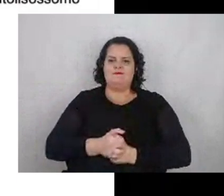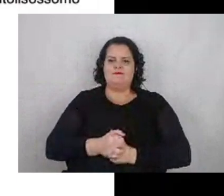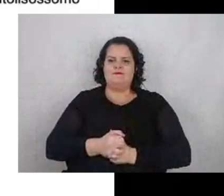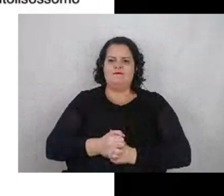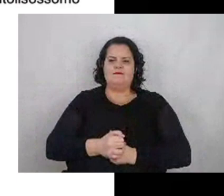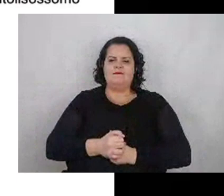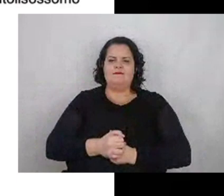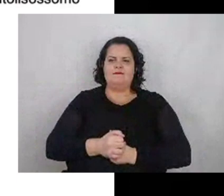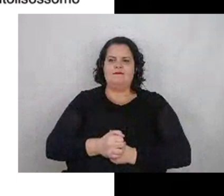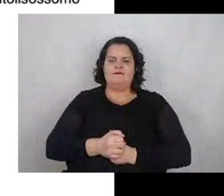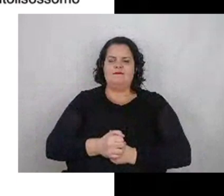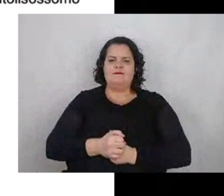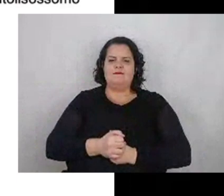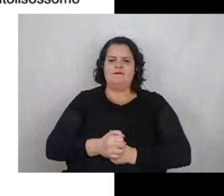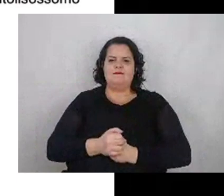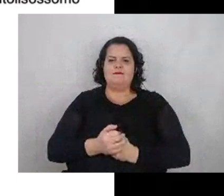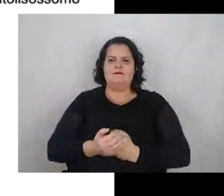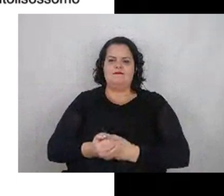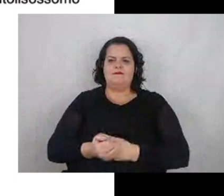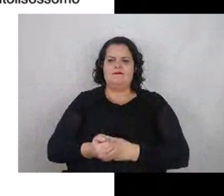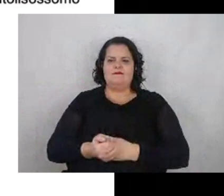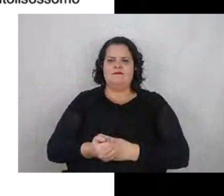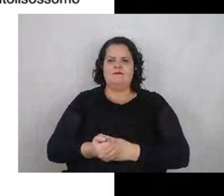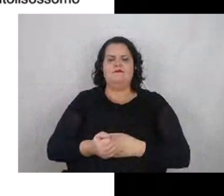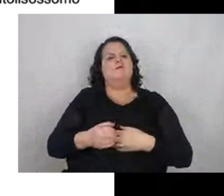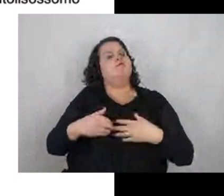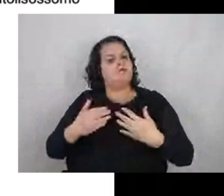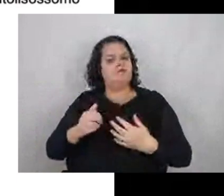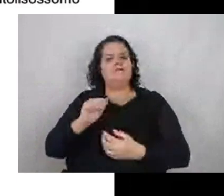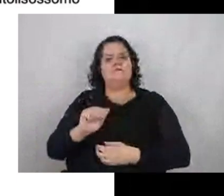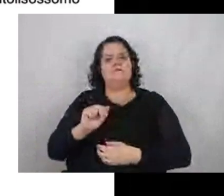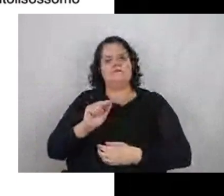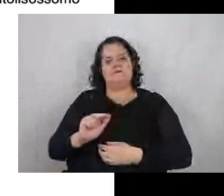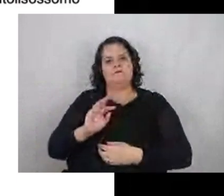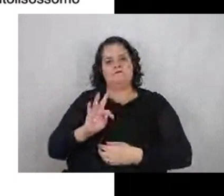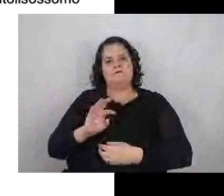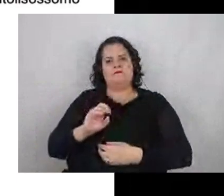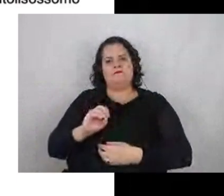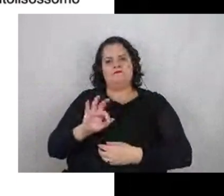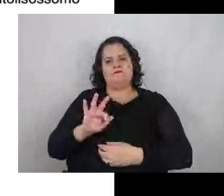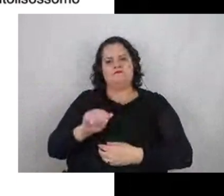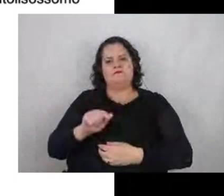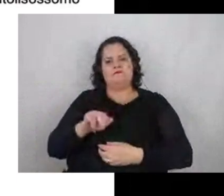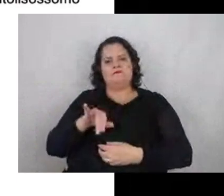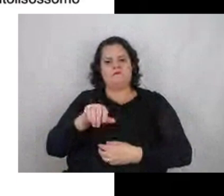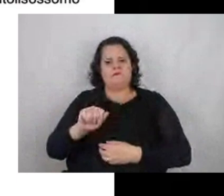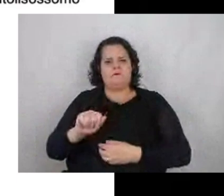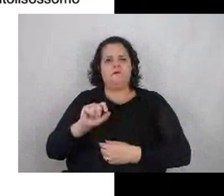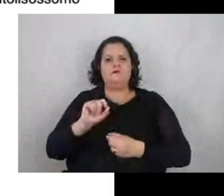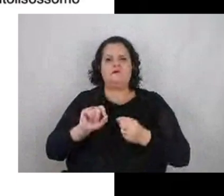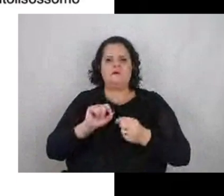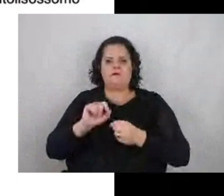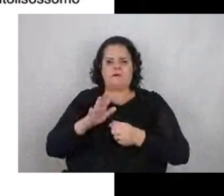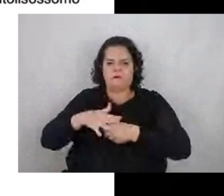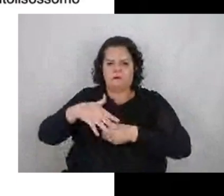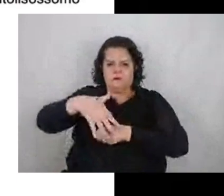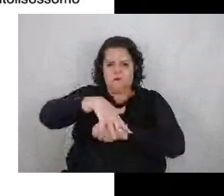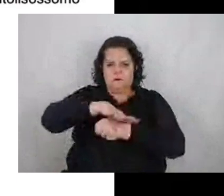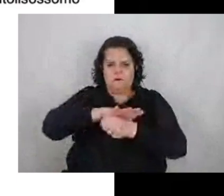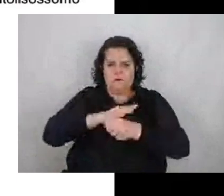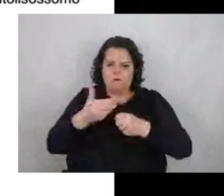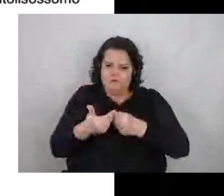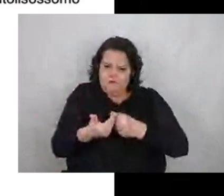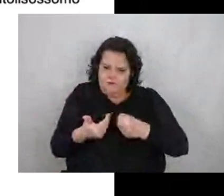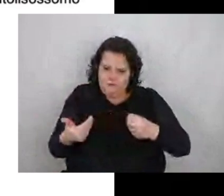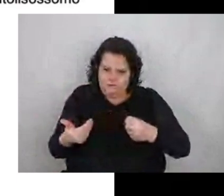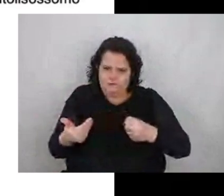Então, nós estamos falando na autofagia, em que temos o isolamento da membrana, o elongamento da membrana, a formação